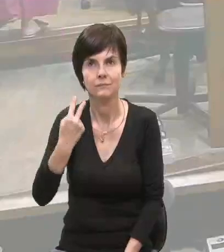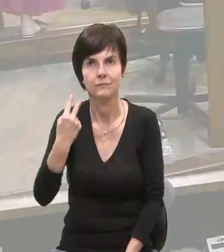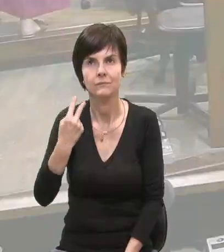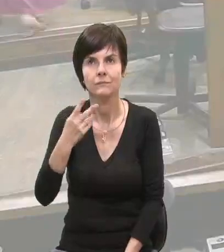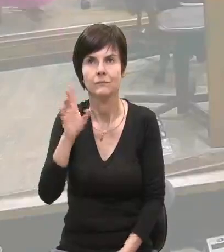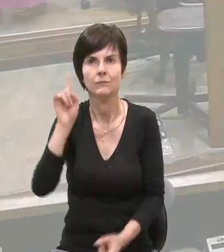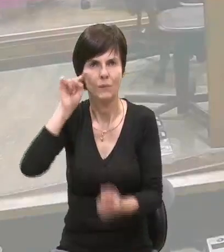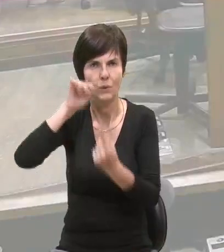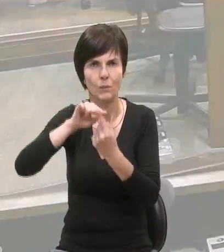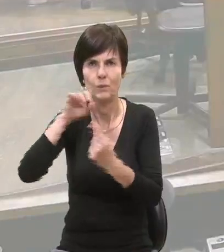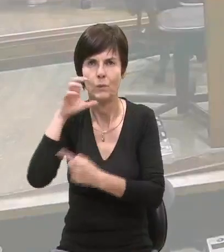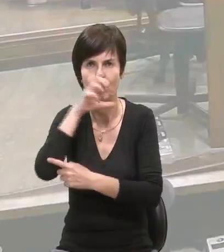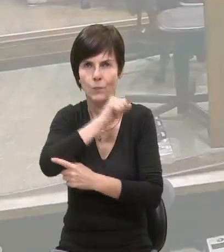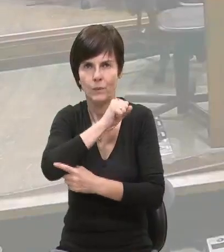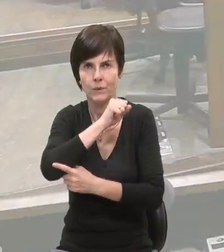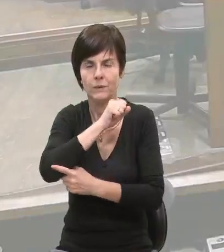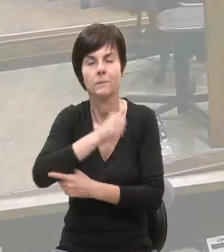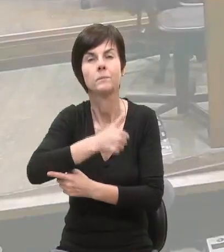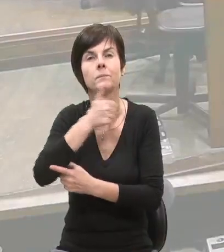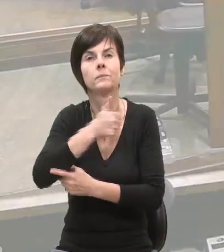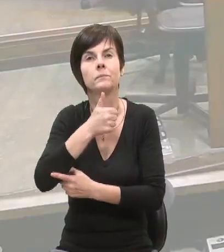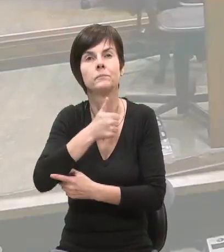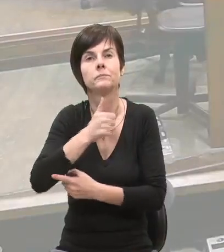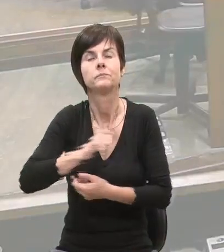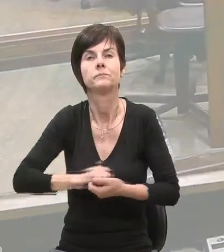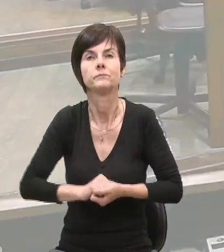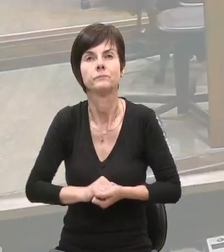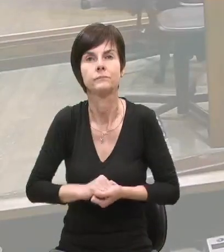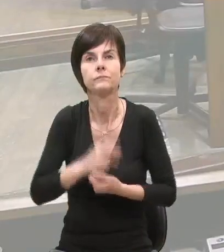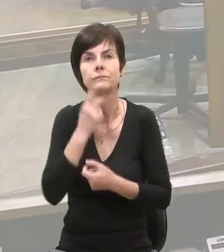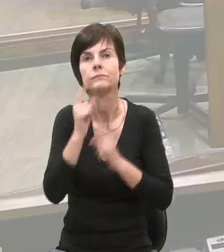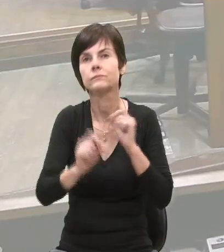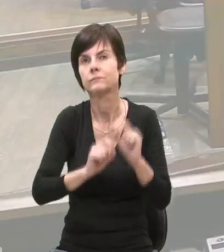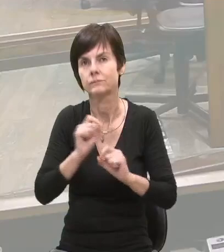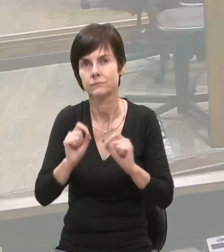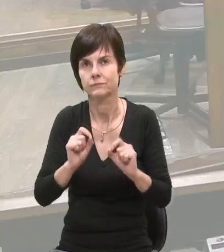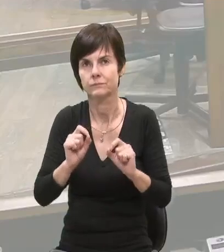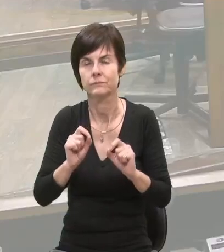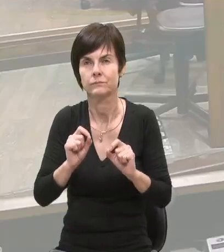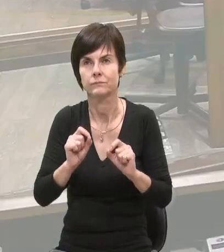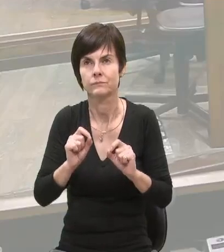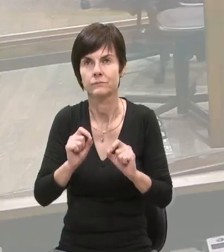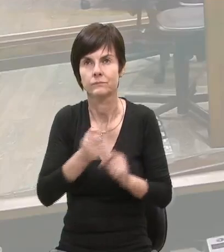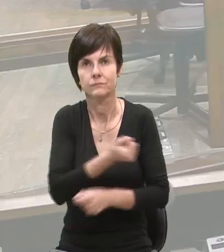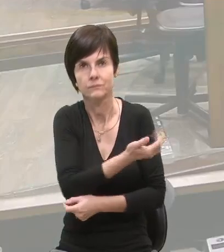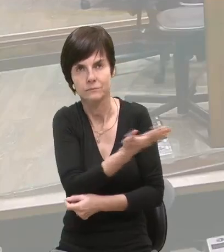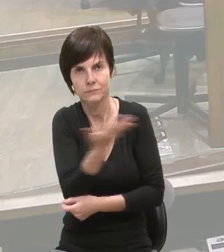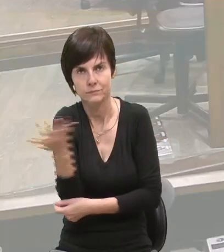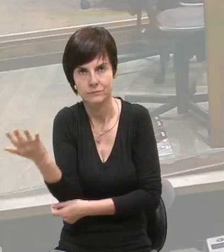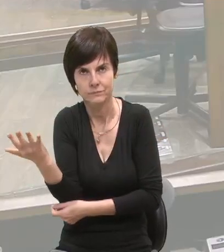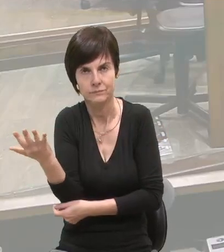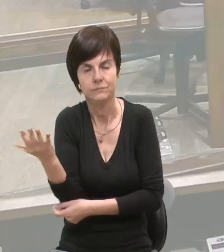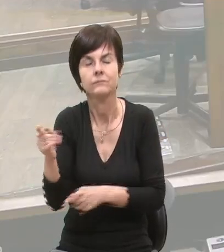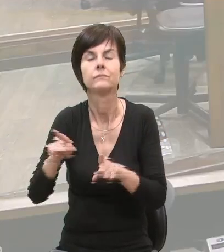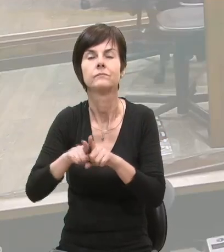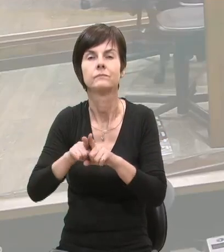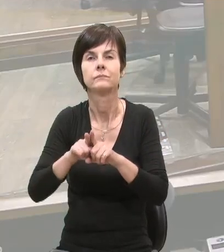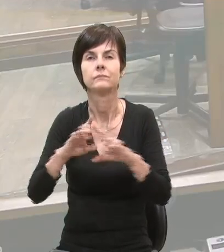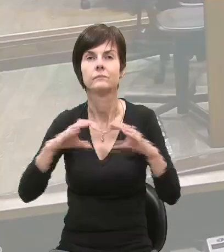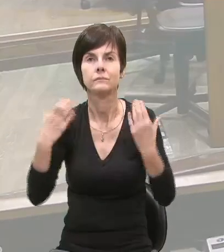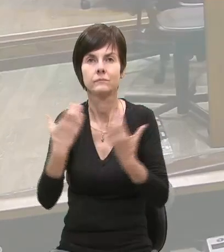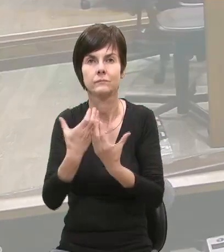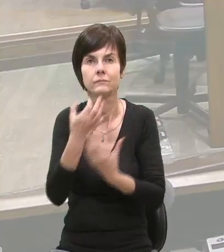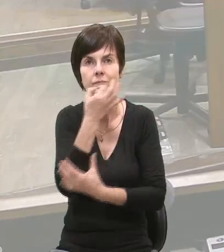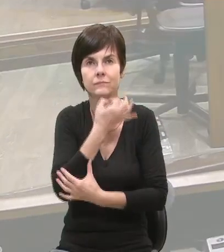forma bem objetiva, primeiramente, ressaltar aos nossos nobres pares e também à comunidade caxiense